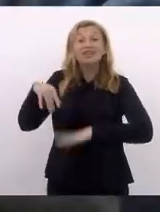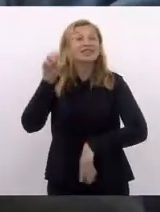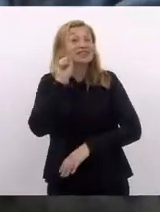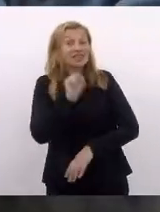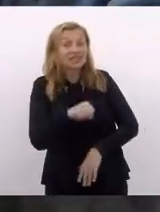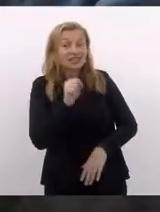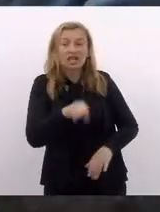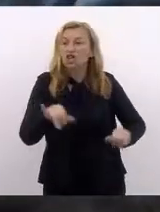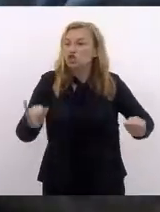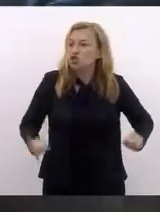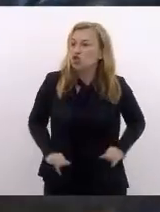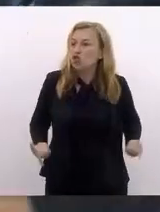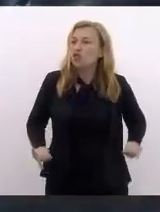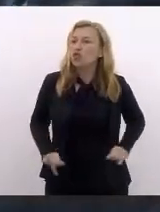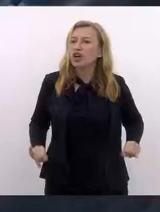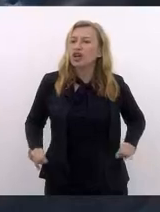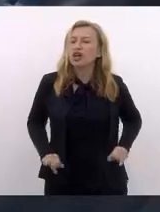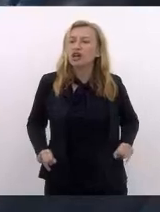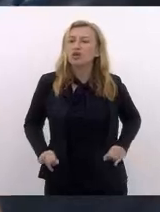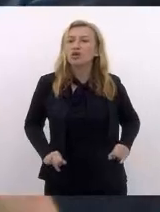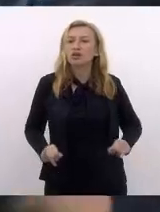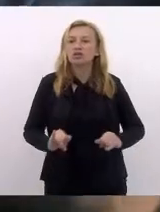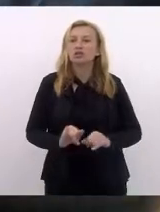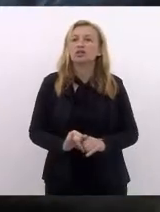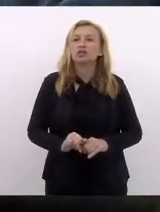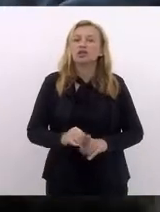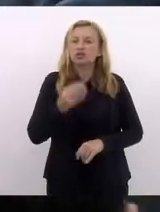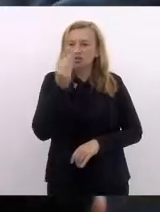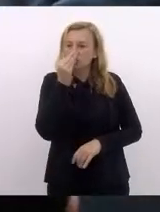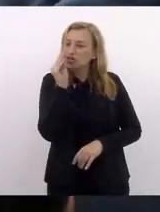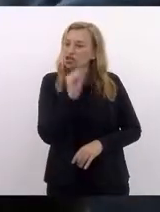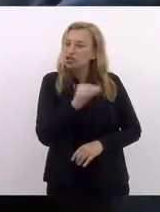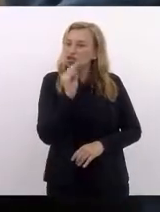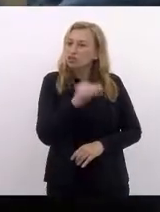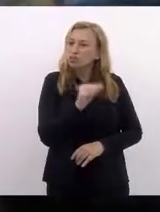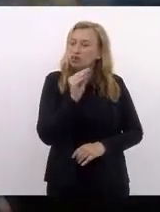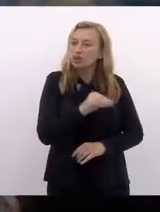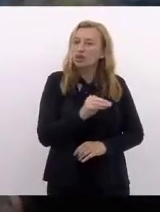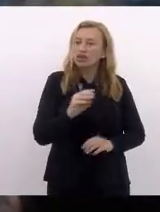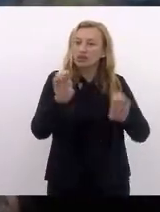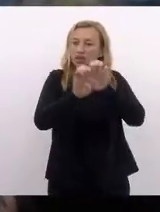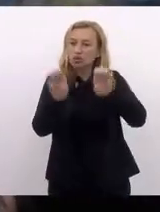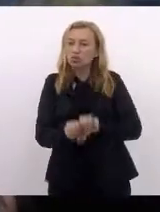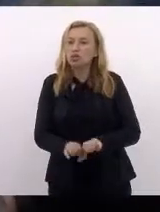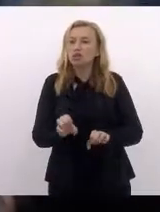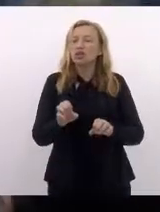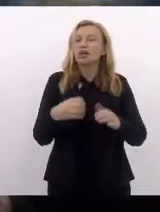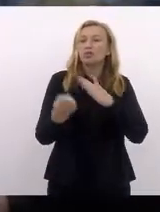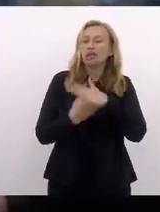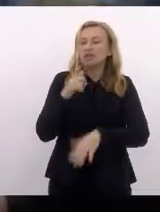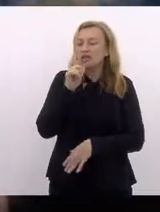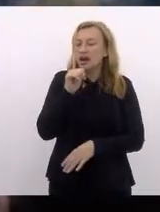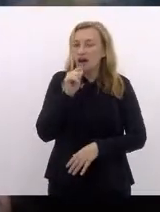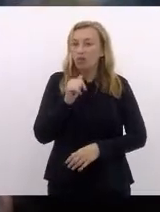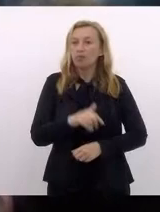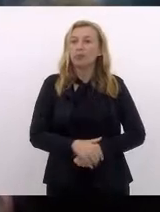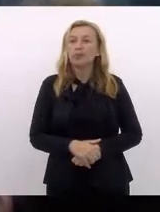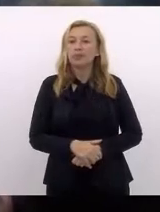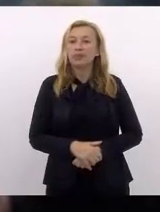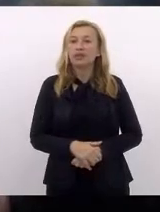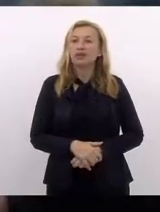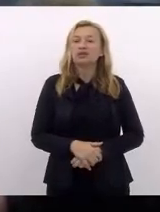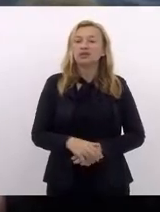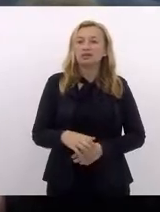a sofrer um processo de sucateamento da estrutura da Cedae e levou